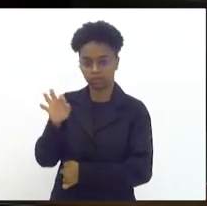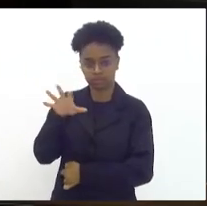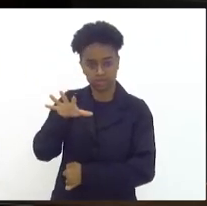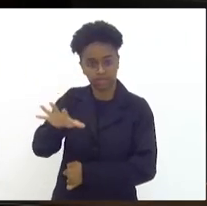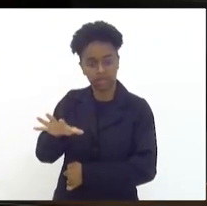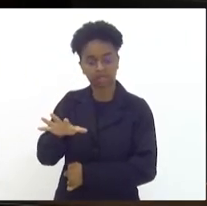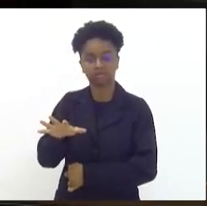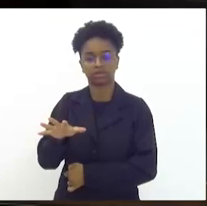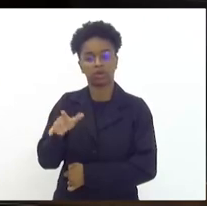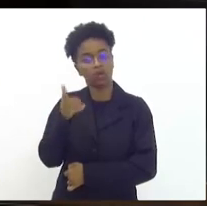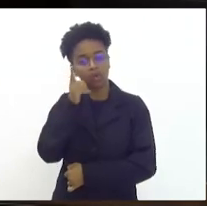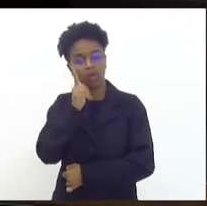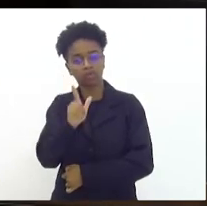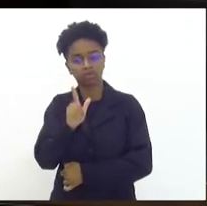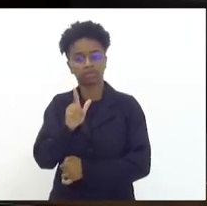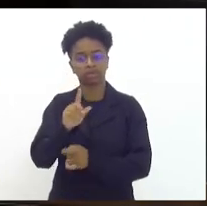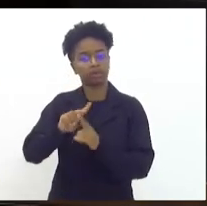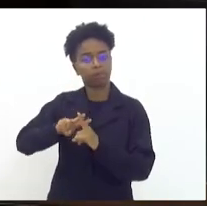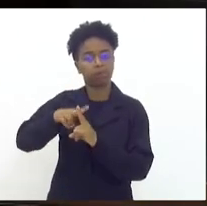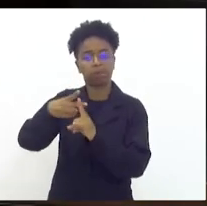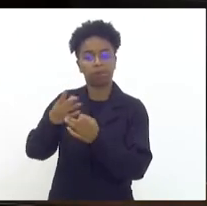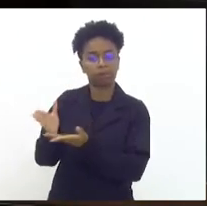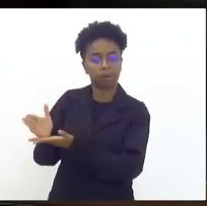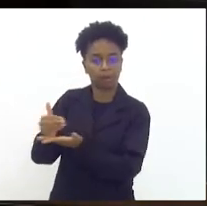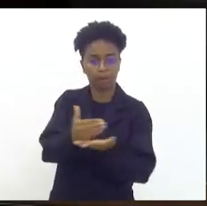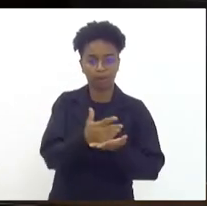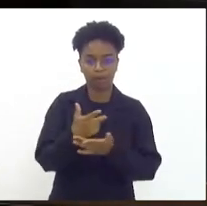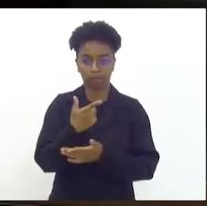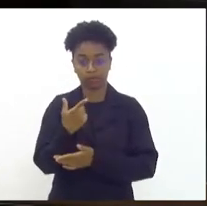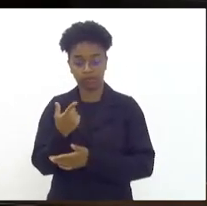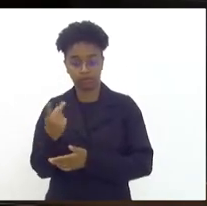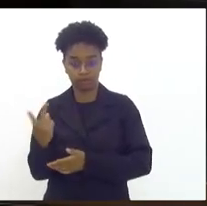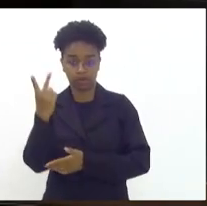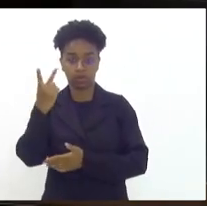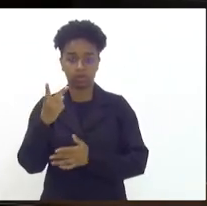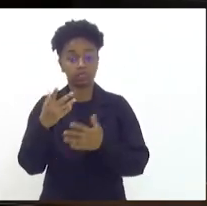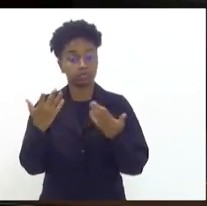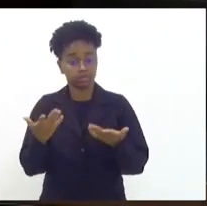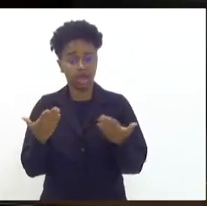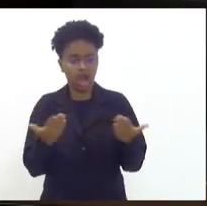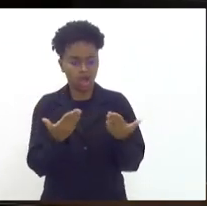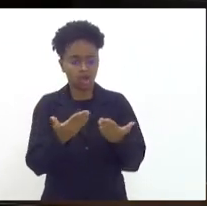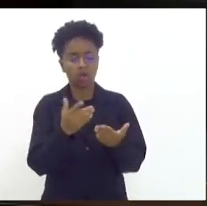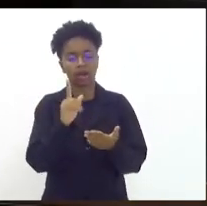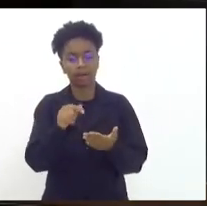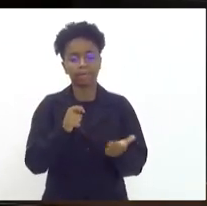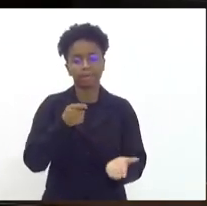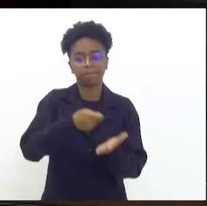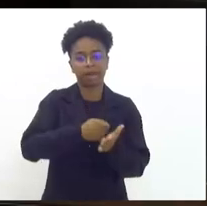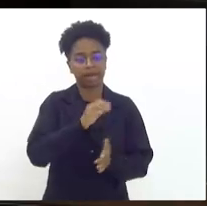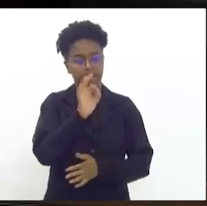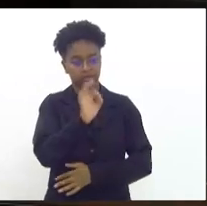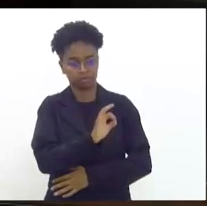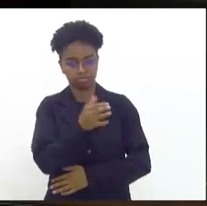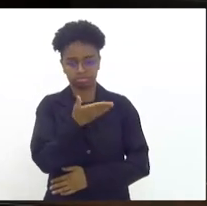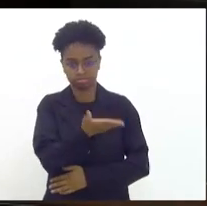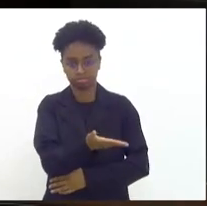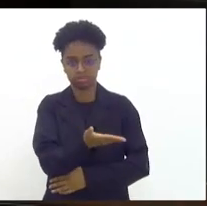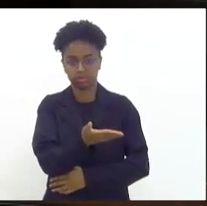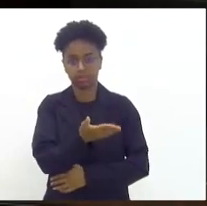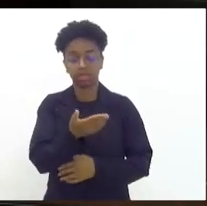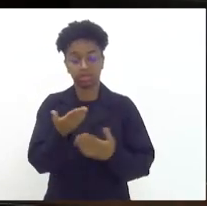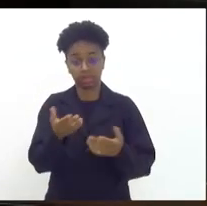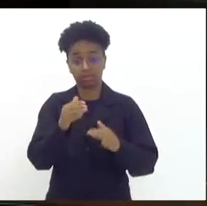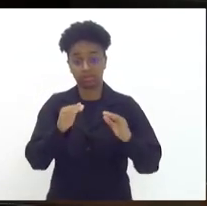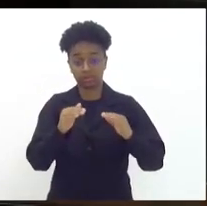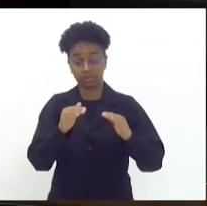que Garanta esse montante logo ali que vai ser X por cento aí o Senado vai olhar as contas do TCU e